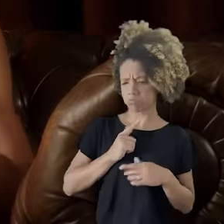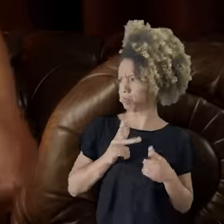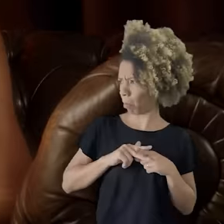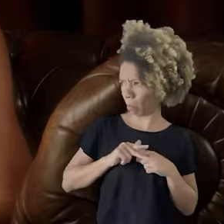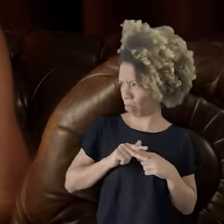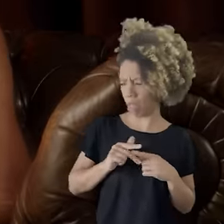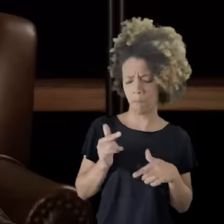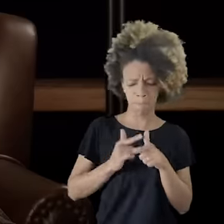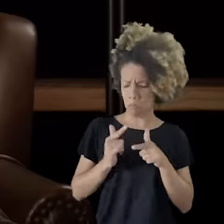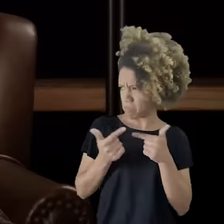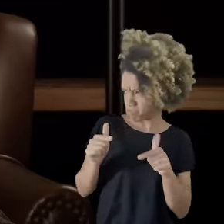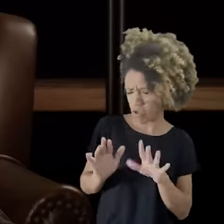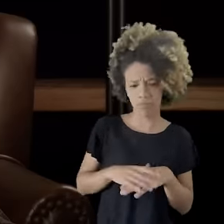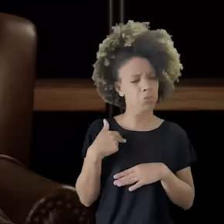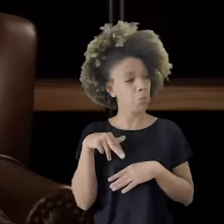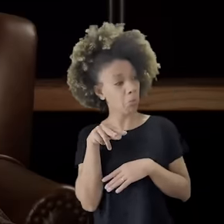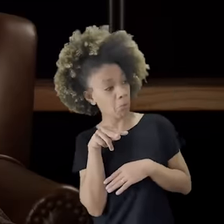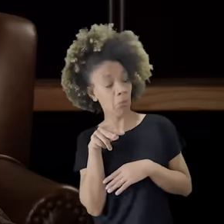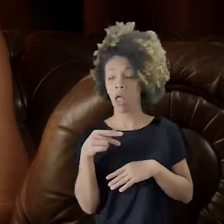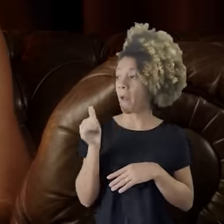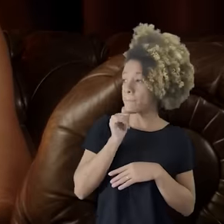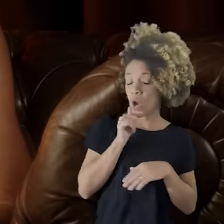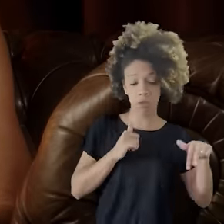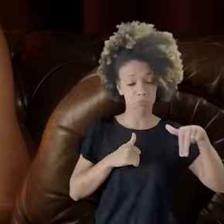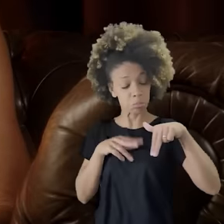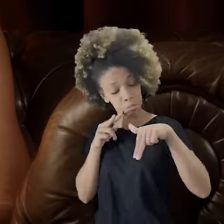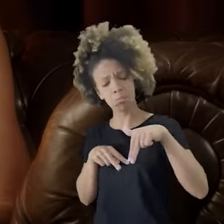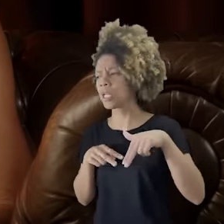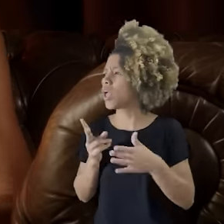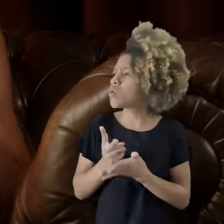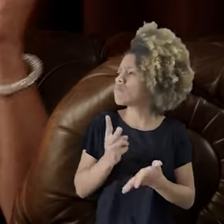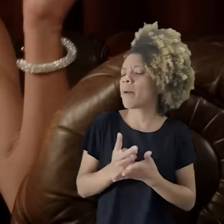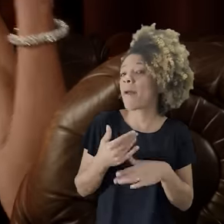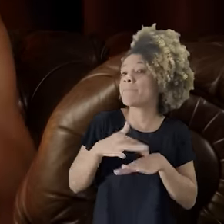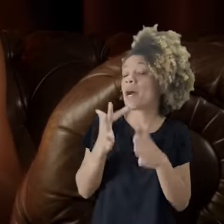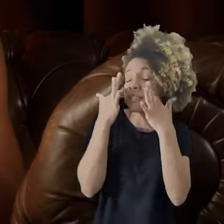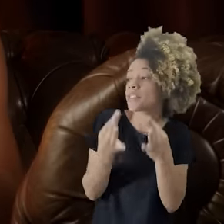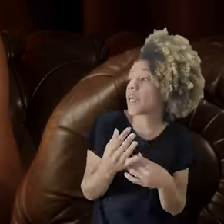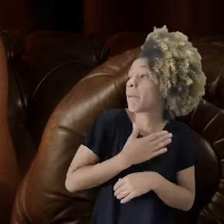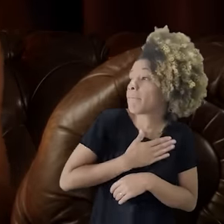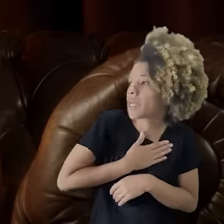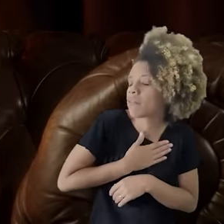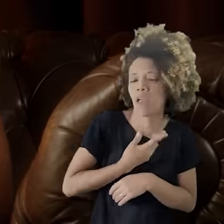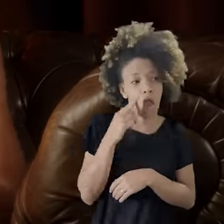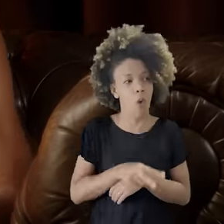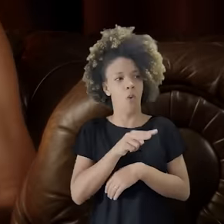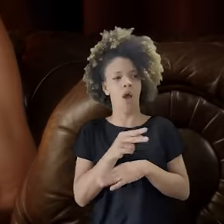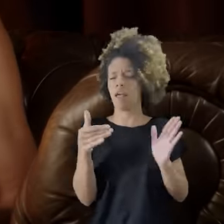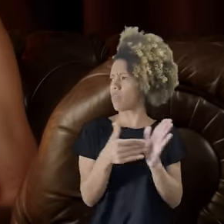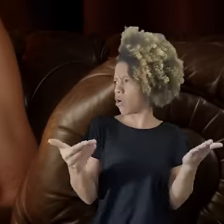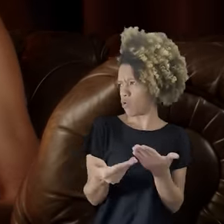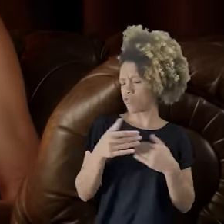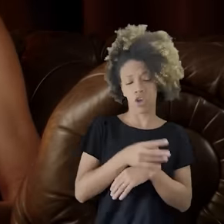nunca tive problema nenhum eu sempre olhava para as meninas e o que que mais me Atraia que eu olho é